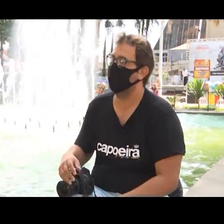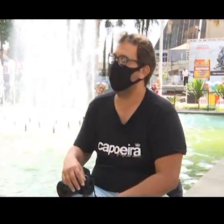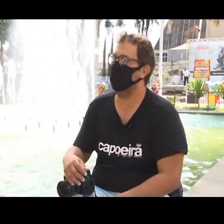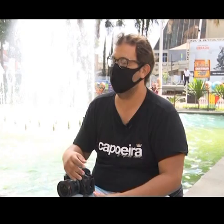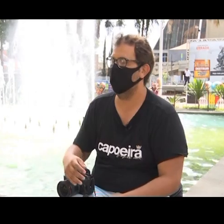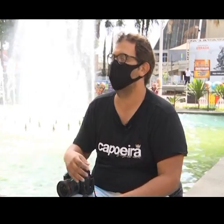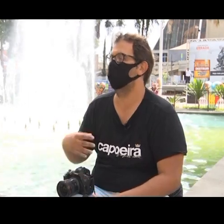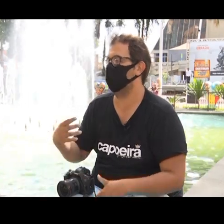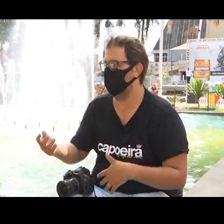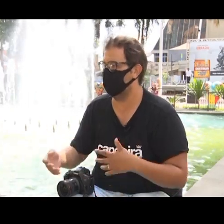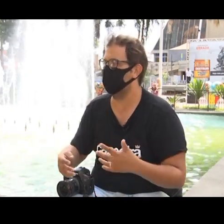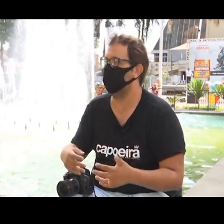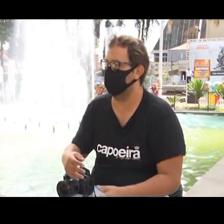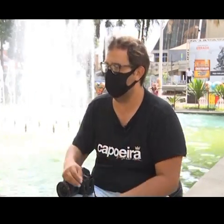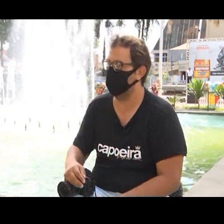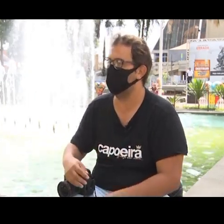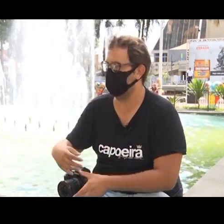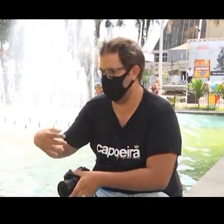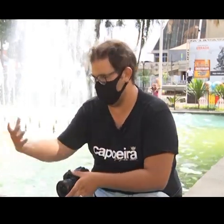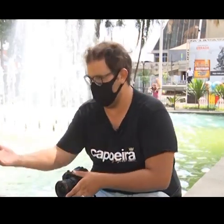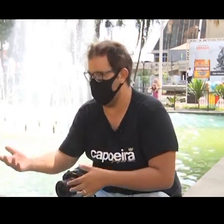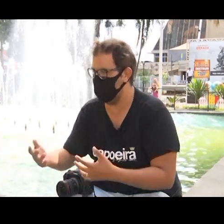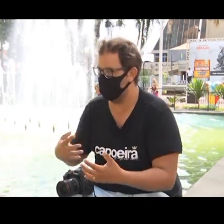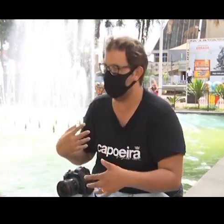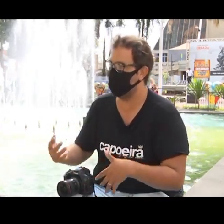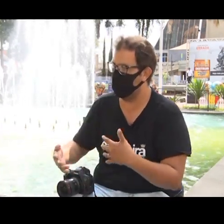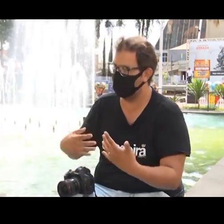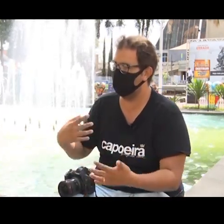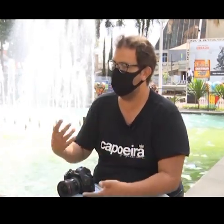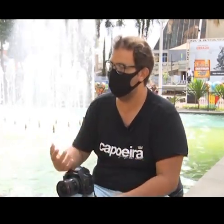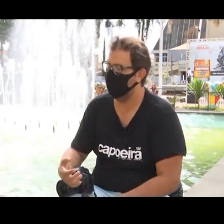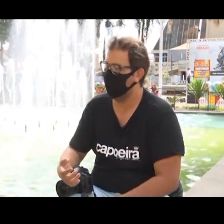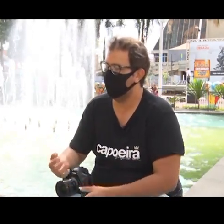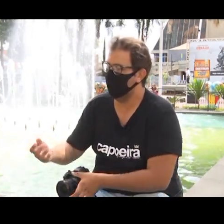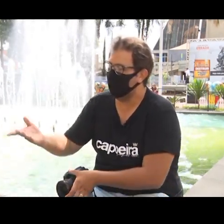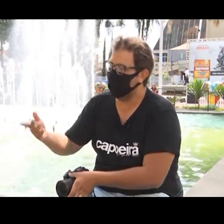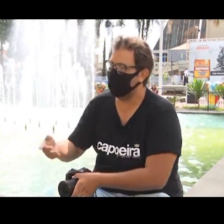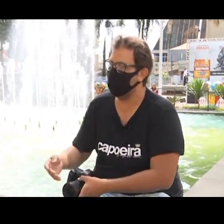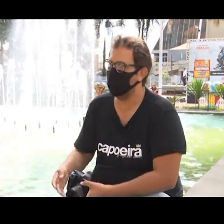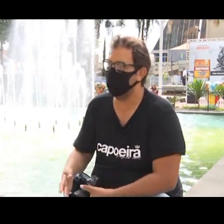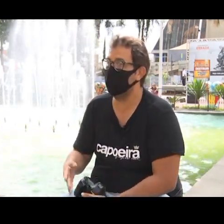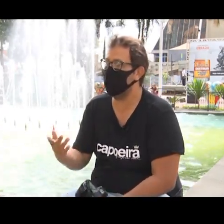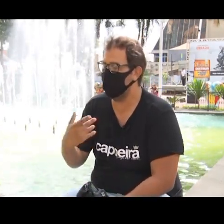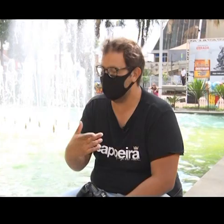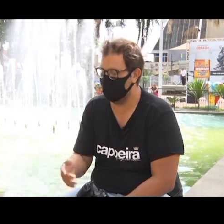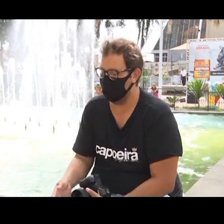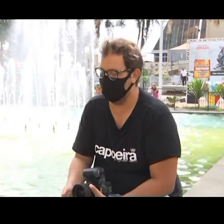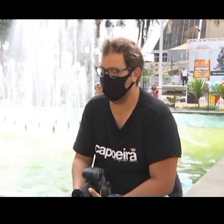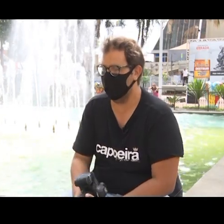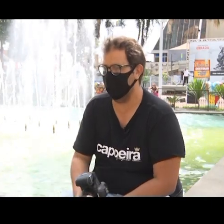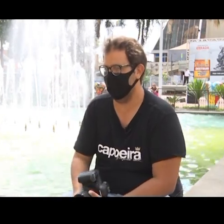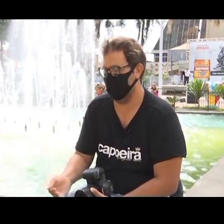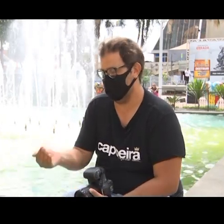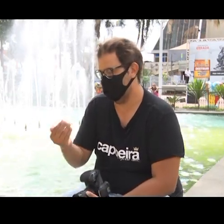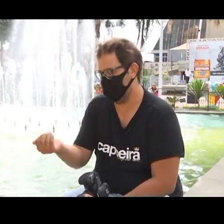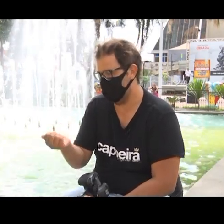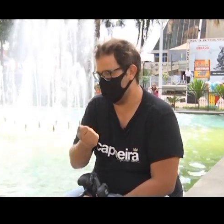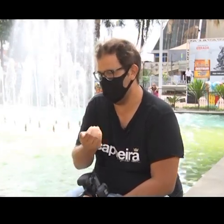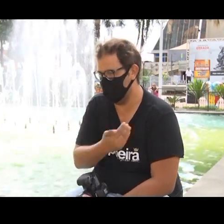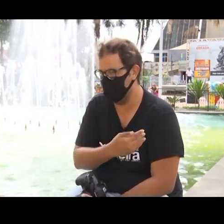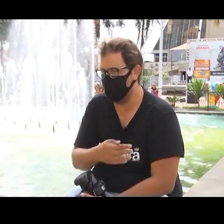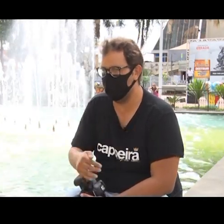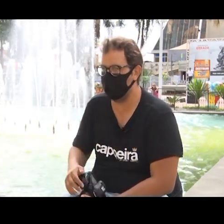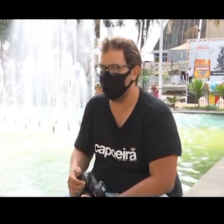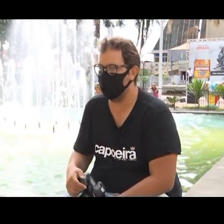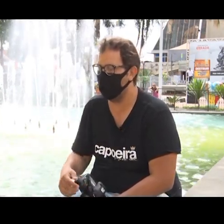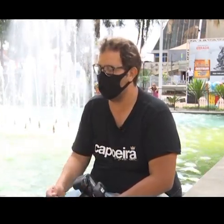começando, cara, aí você começa a ter, pô, vamos vencer, a emoção volta. E sexta passada,